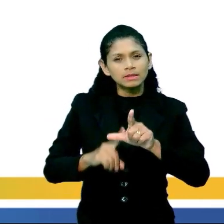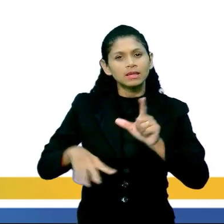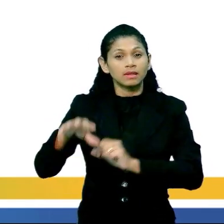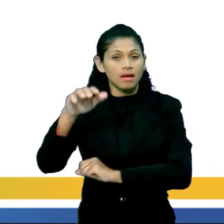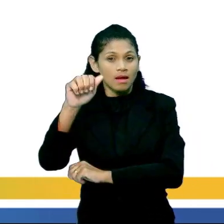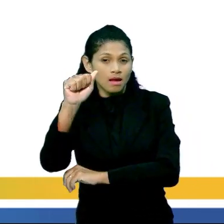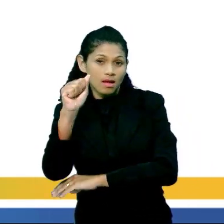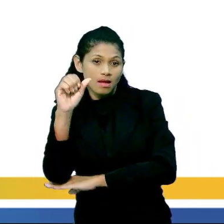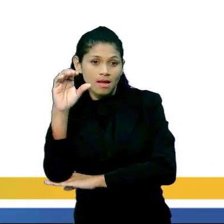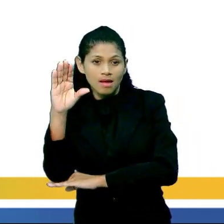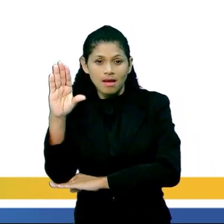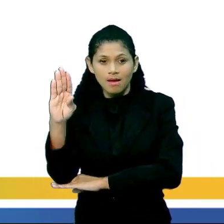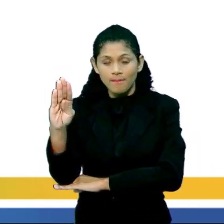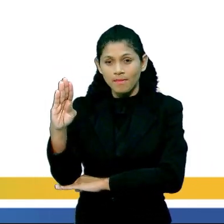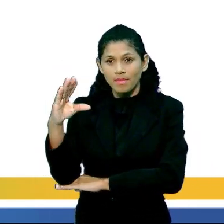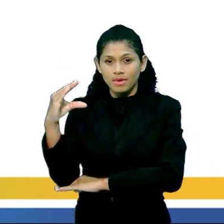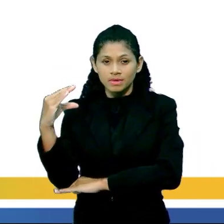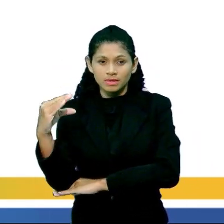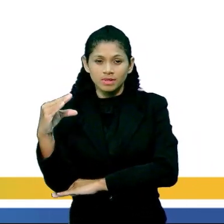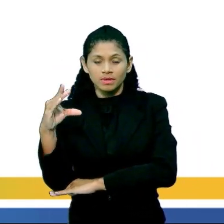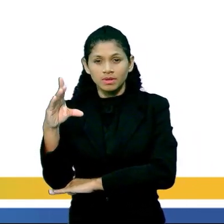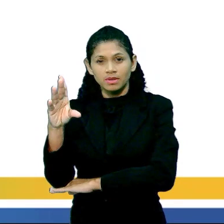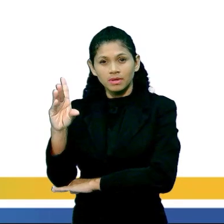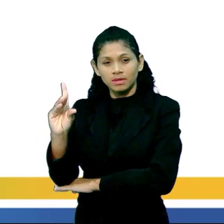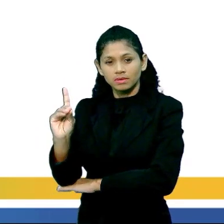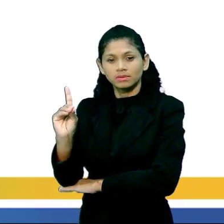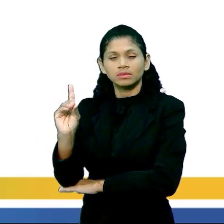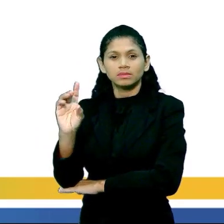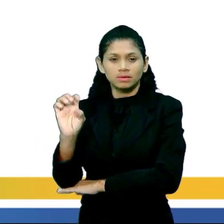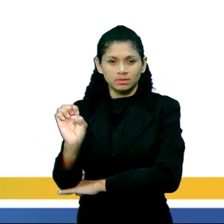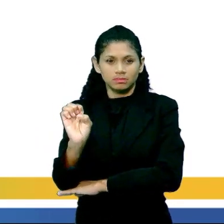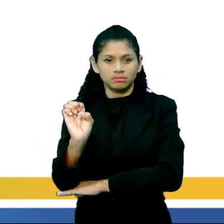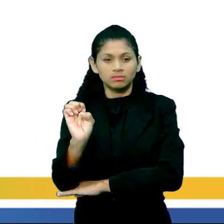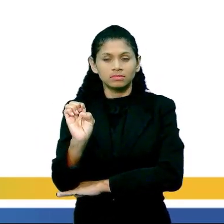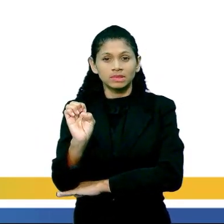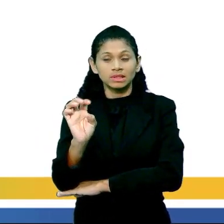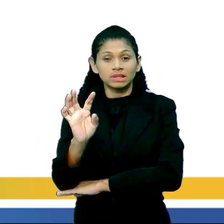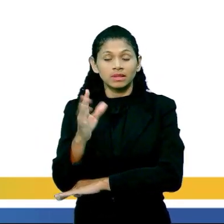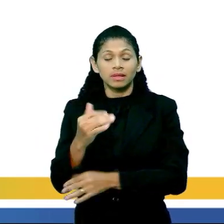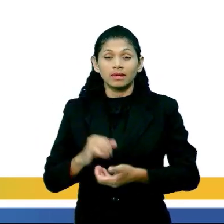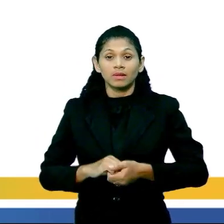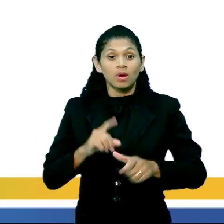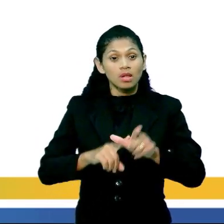galera. Tolerância, se a pessoa está dizendo que está com gana, né? Está com vontade. Voluntário de